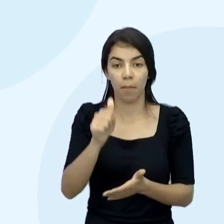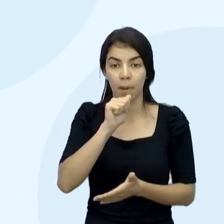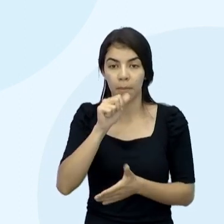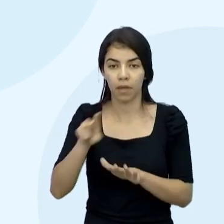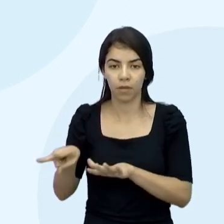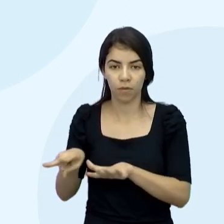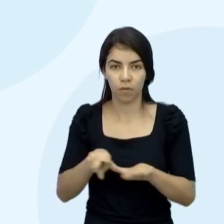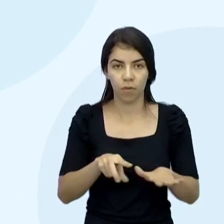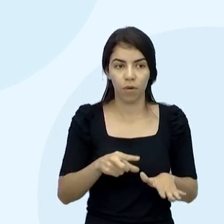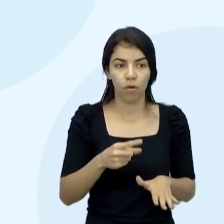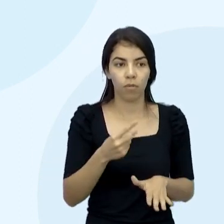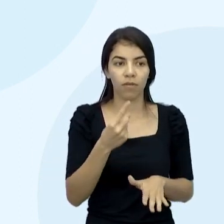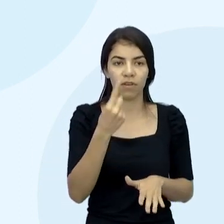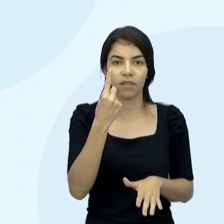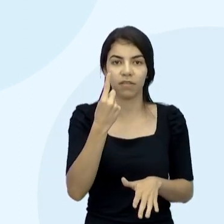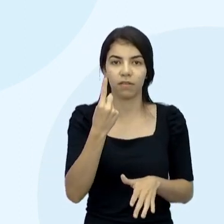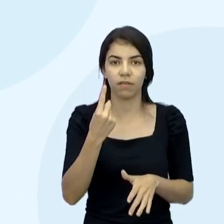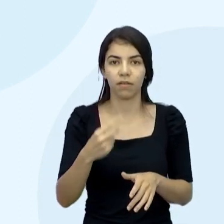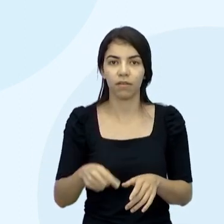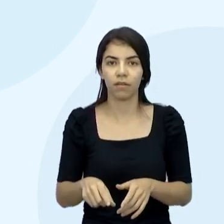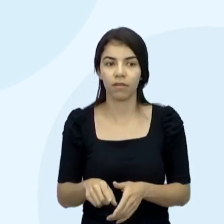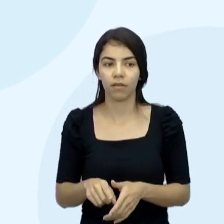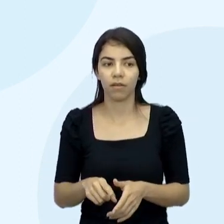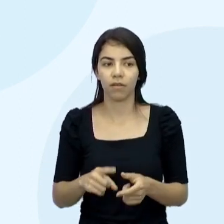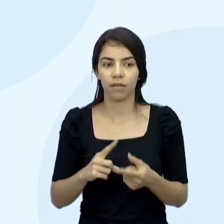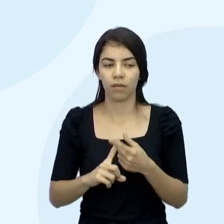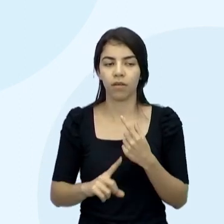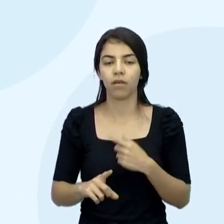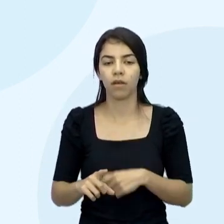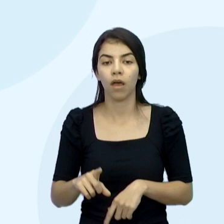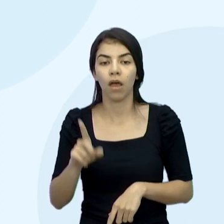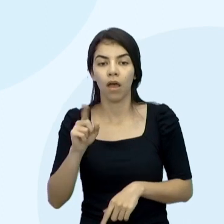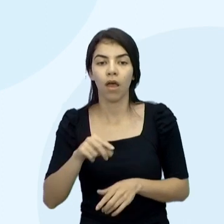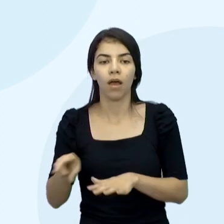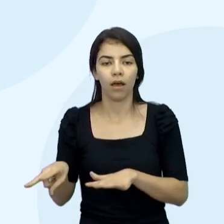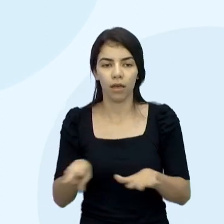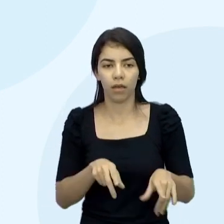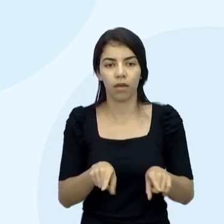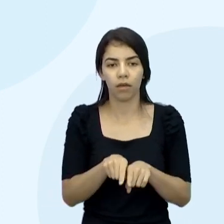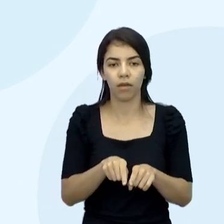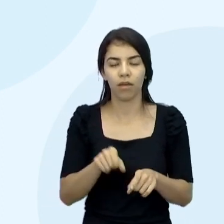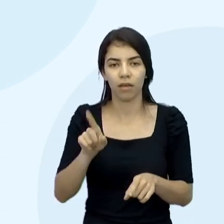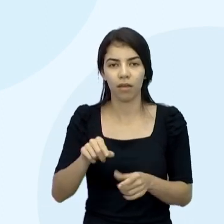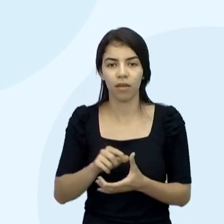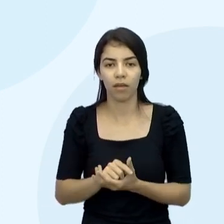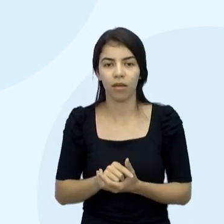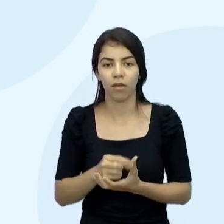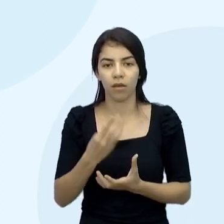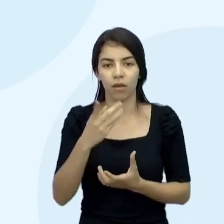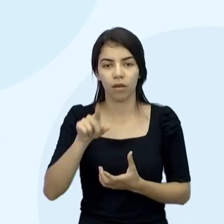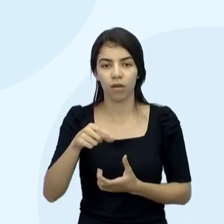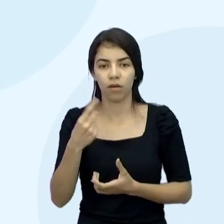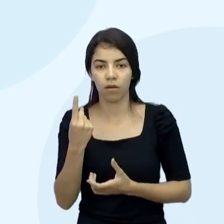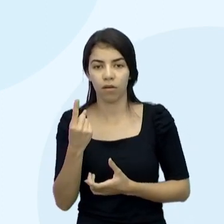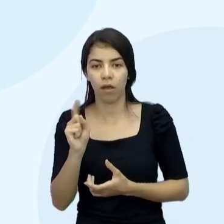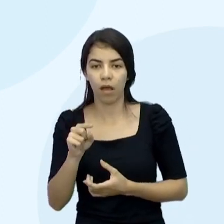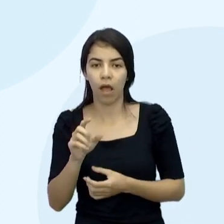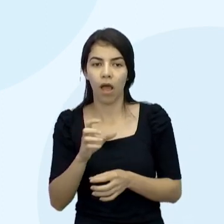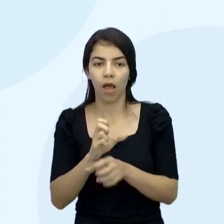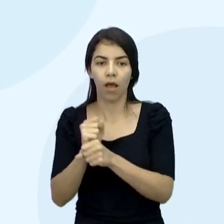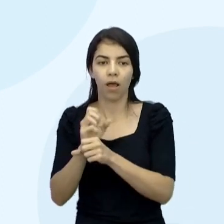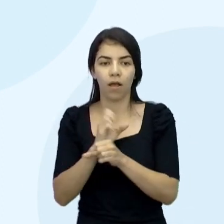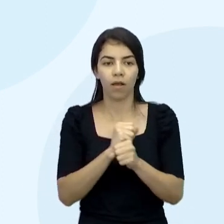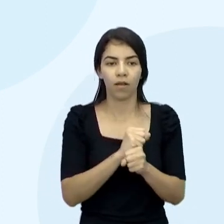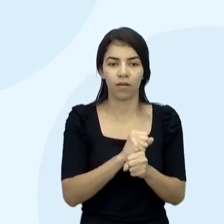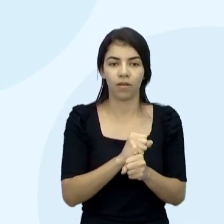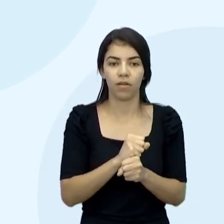por semana em 2019. O índice, como já foi dito anteriormente, é 4,1 pontos percentuais